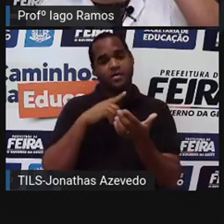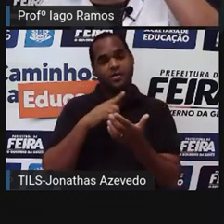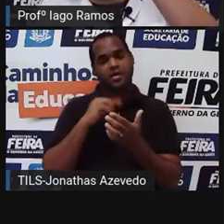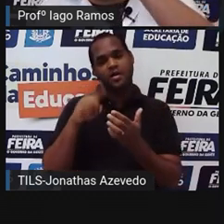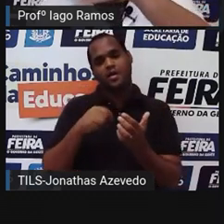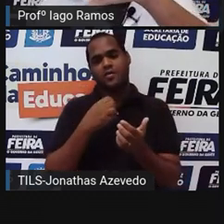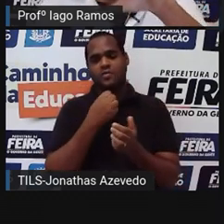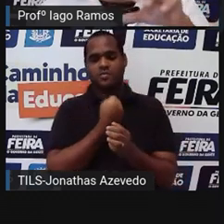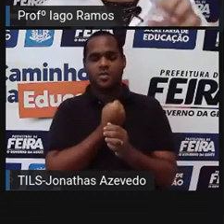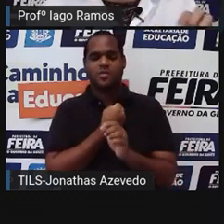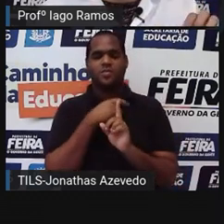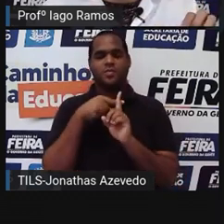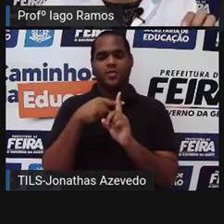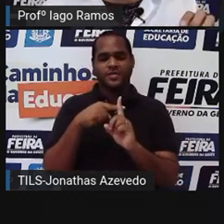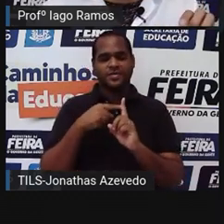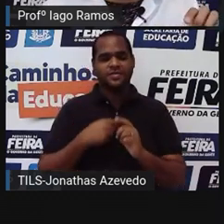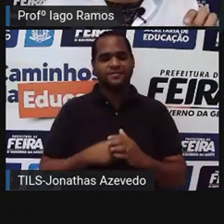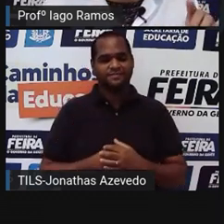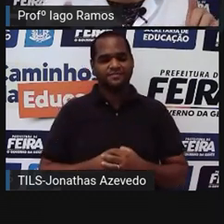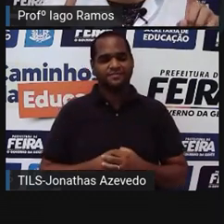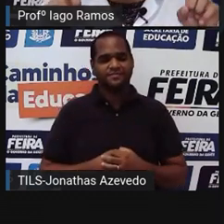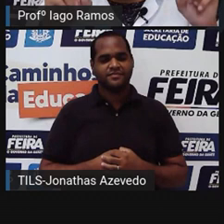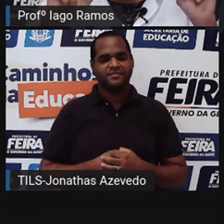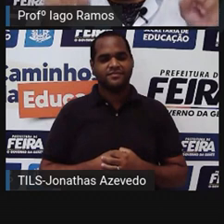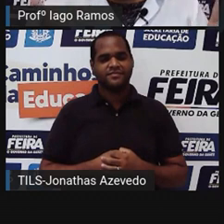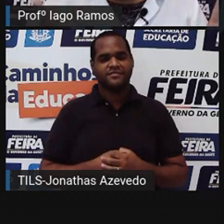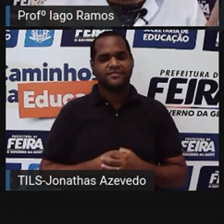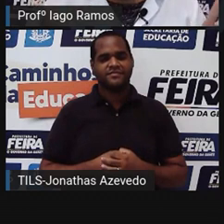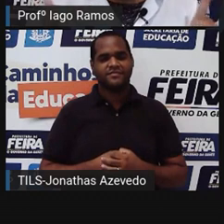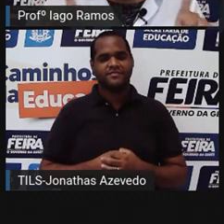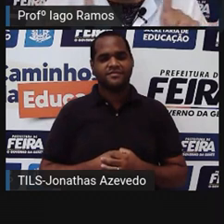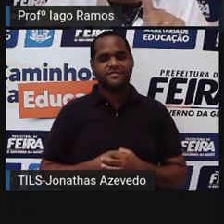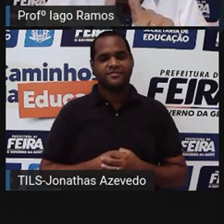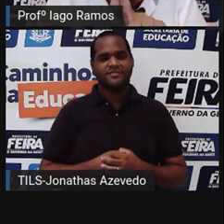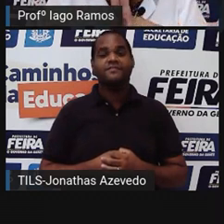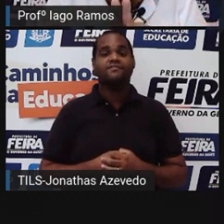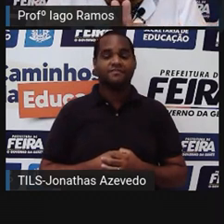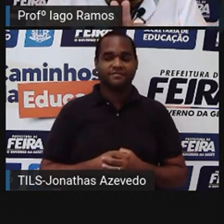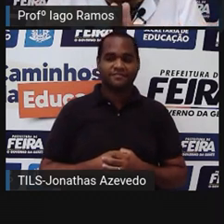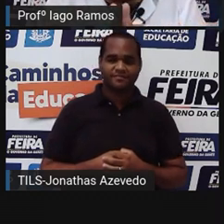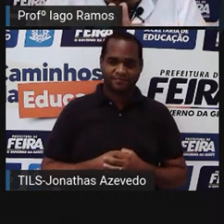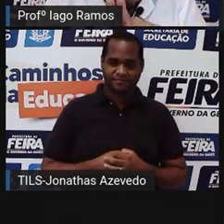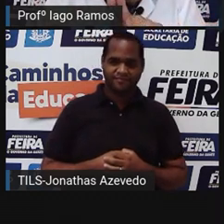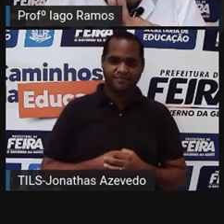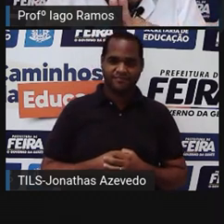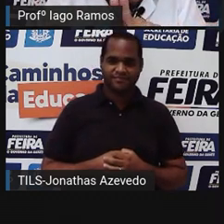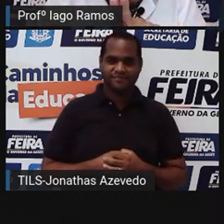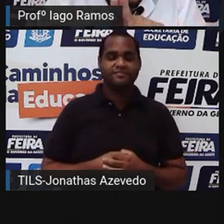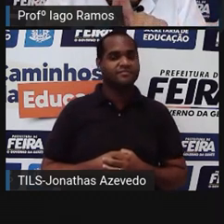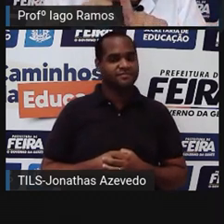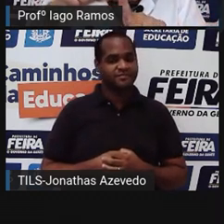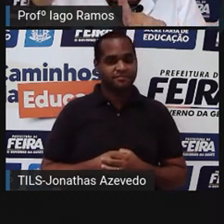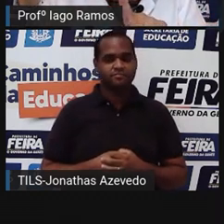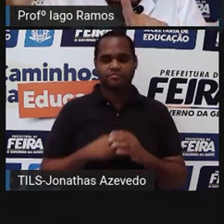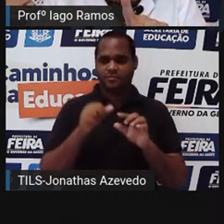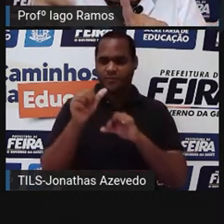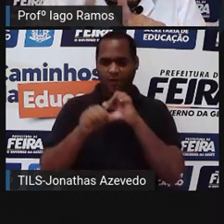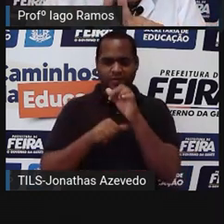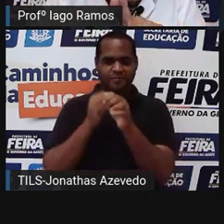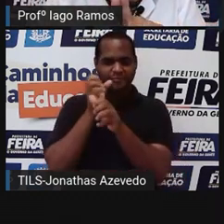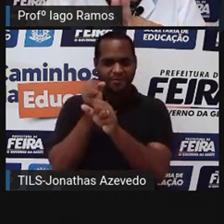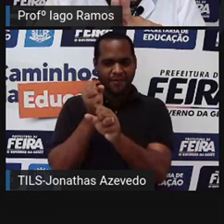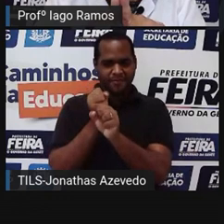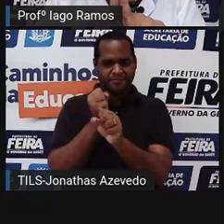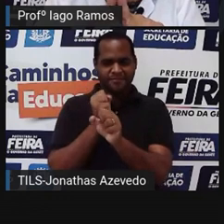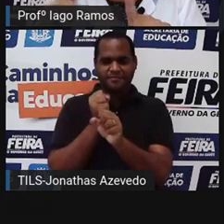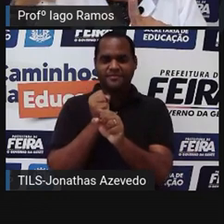um número positivo, quando você pensar em dois números para somar, tem que dar o oposto, ou